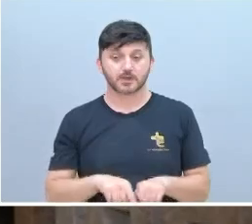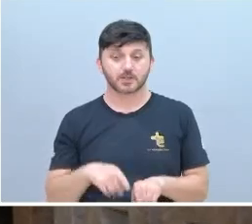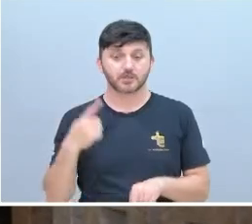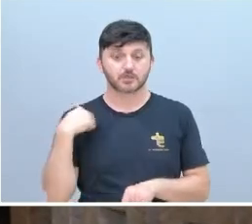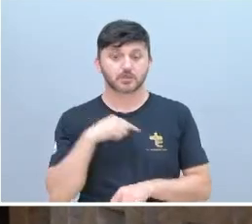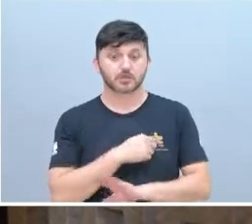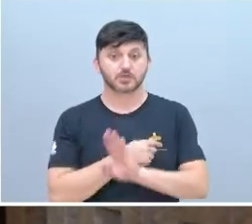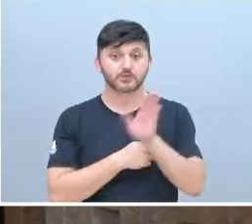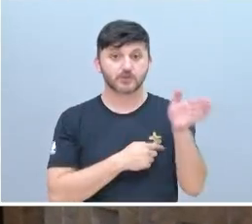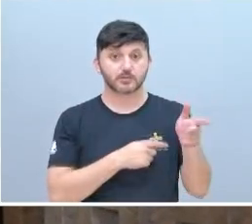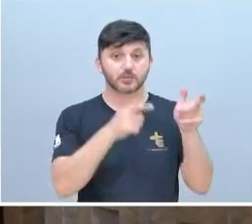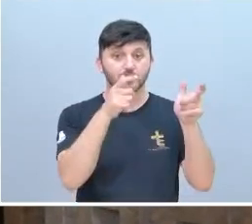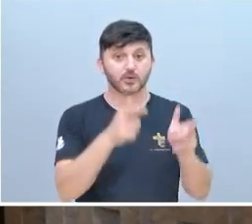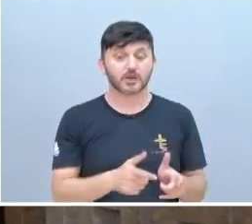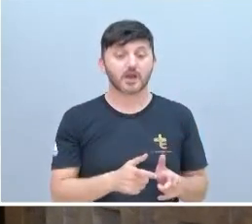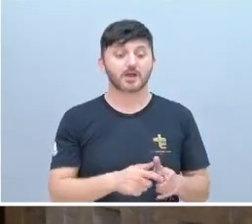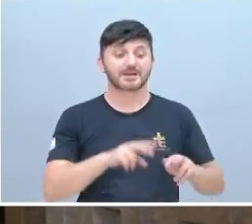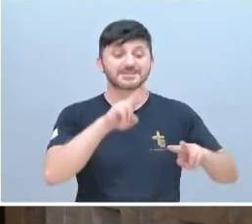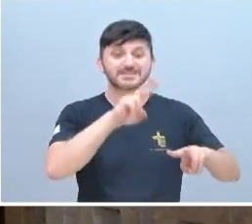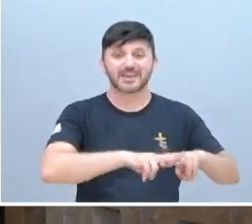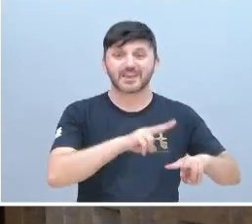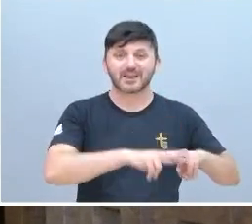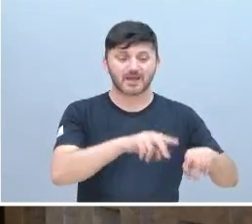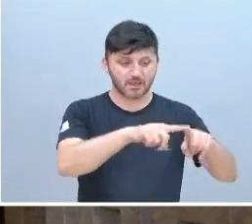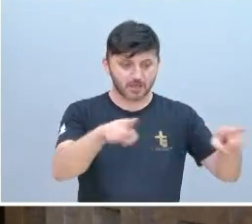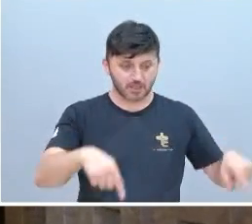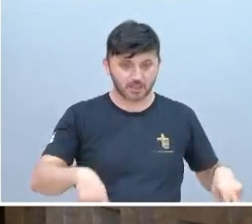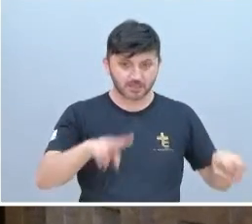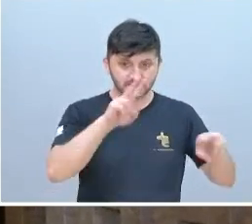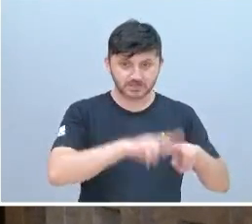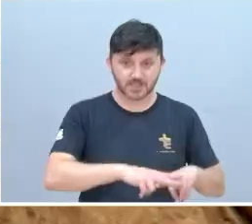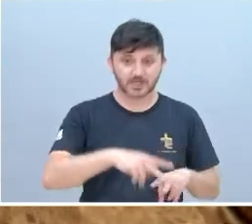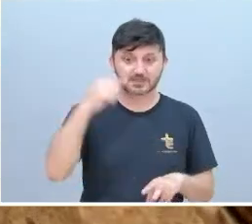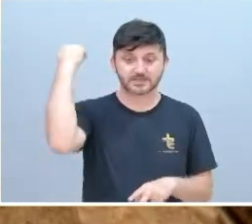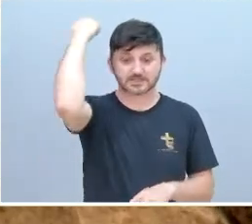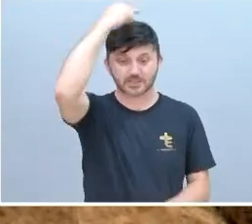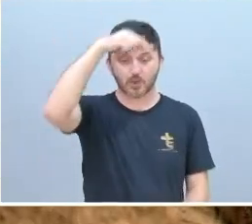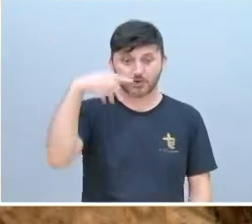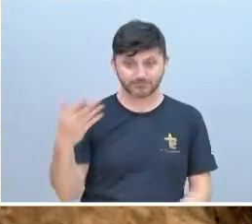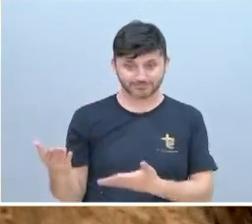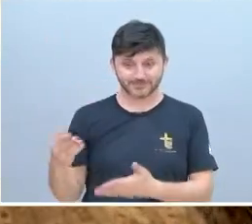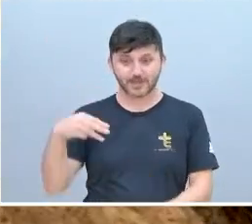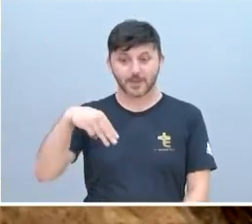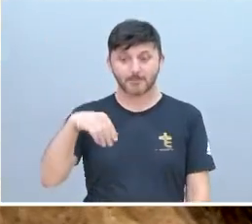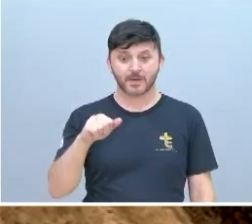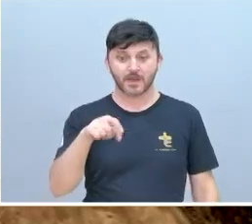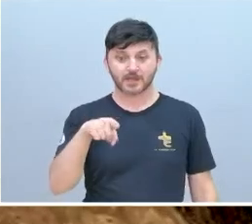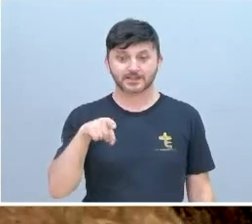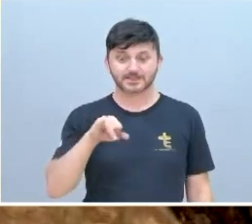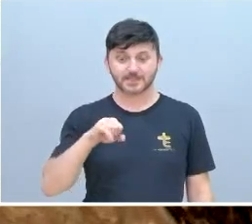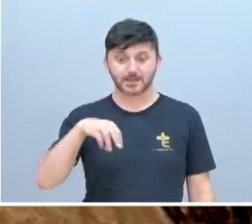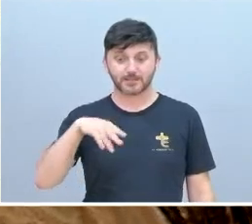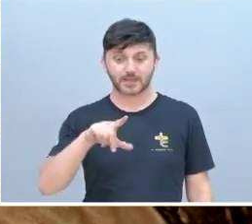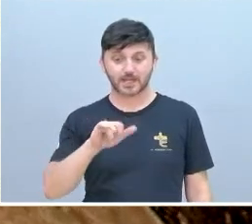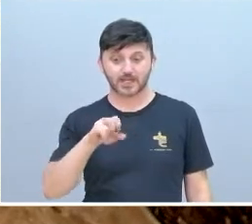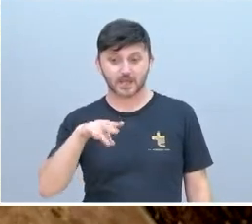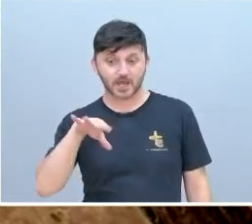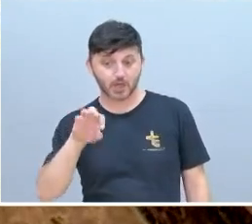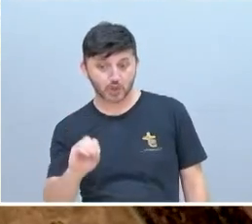São Maximiliano Kolbe, que foi um grande santo e mártir. Mais informações, 0